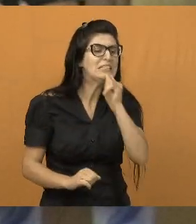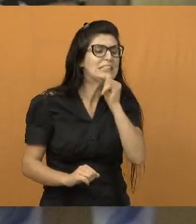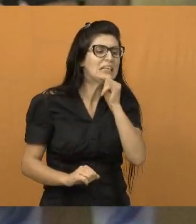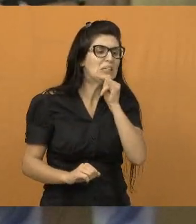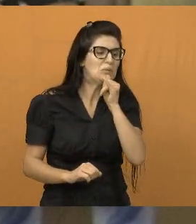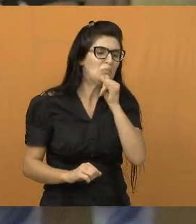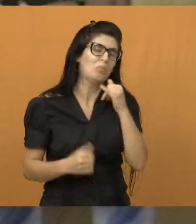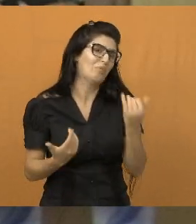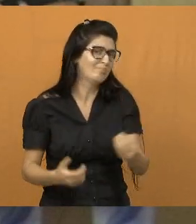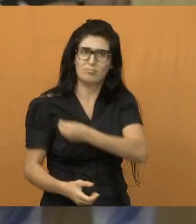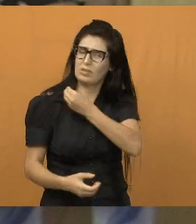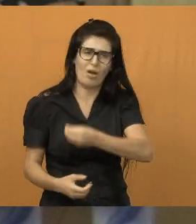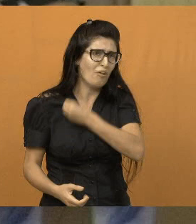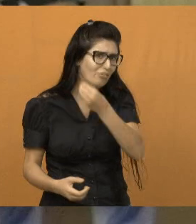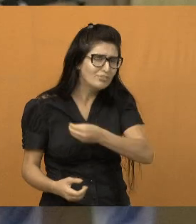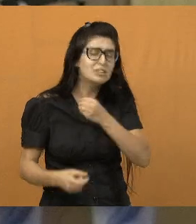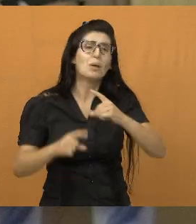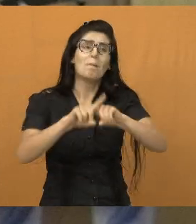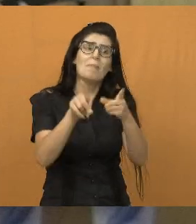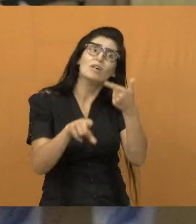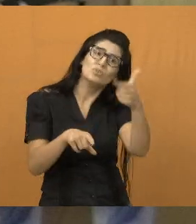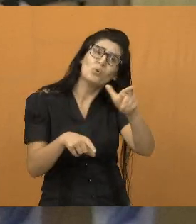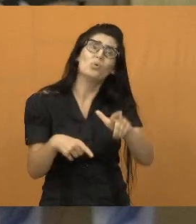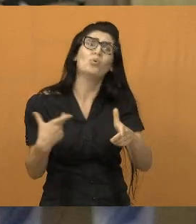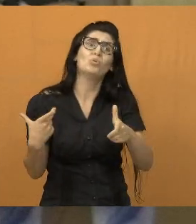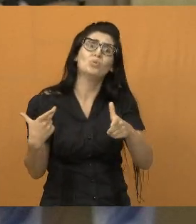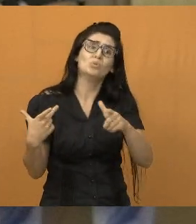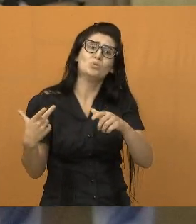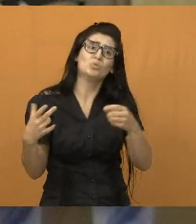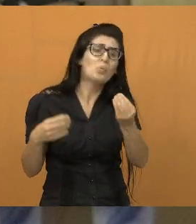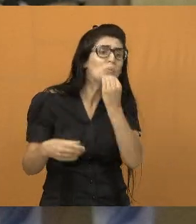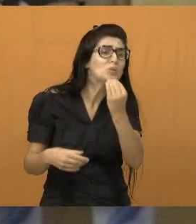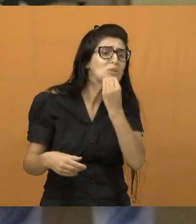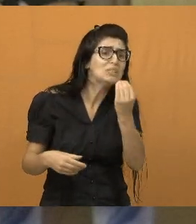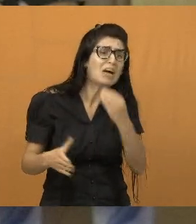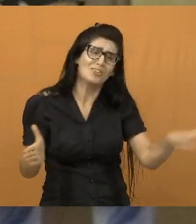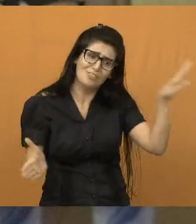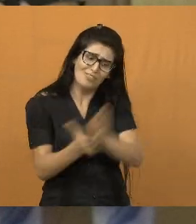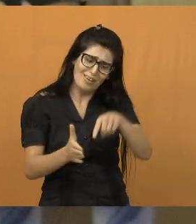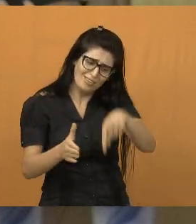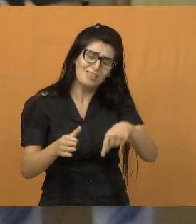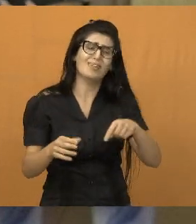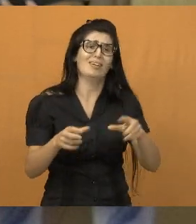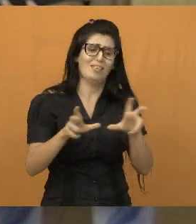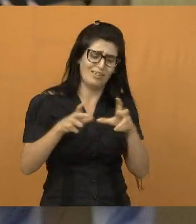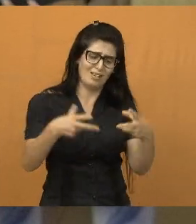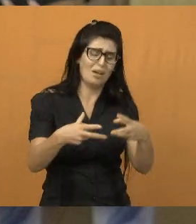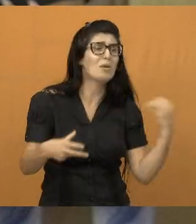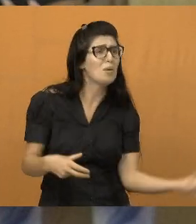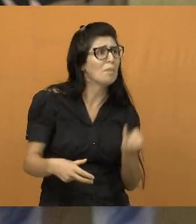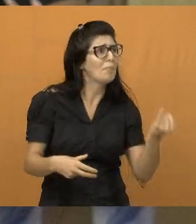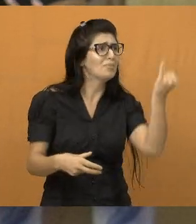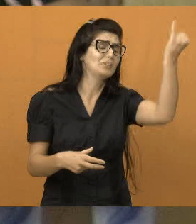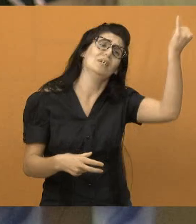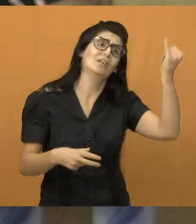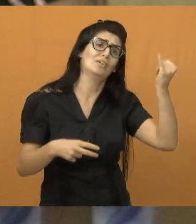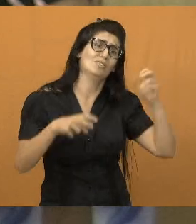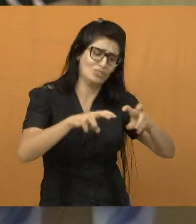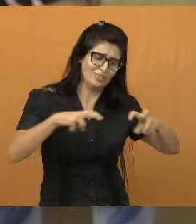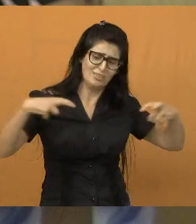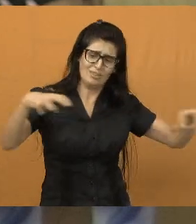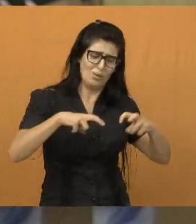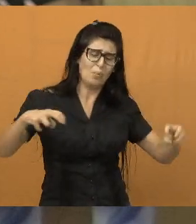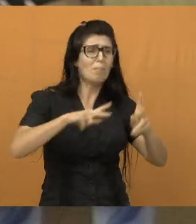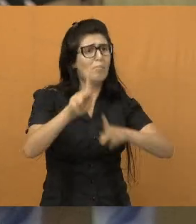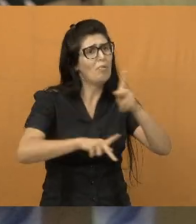a gente convida para que nas próximas venha. A gente gostaria de estar com a plateia cheia, né? Mas que possa acessar a gente